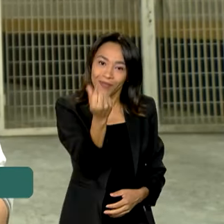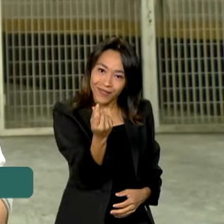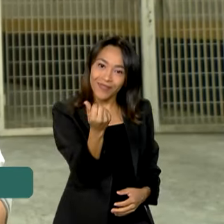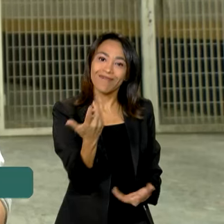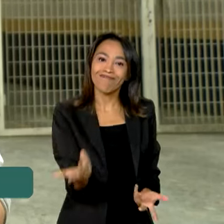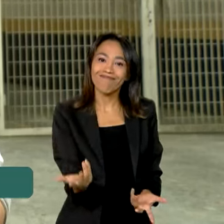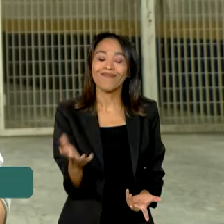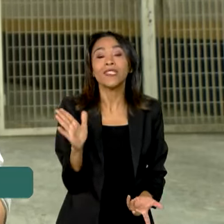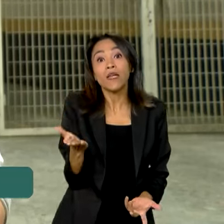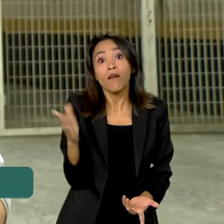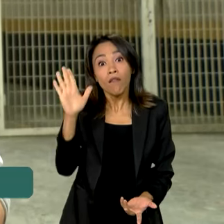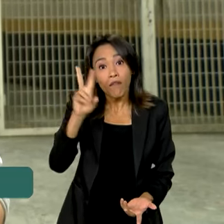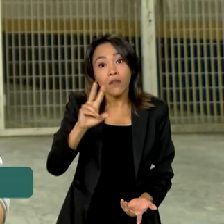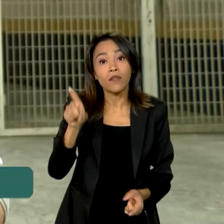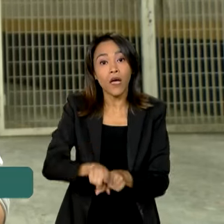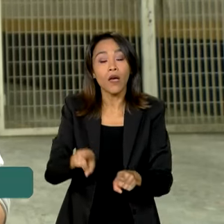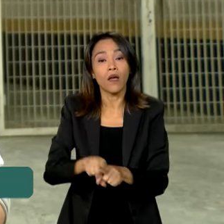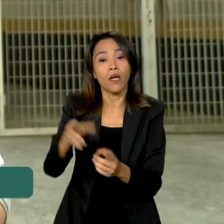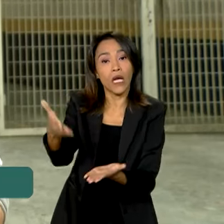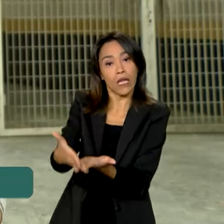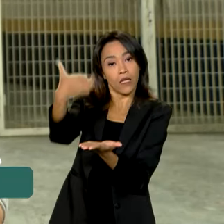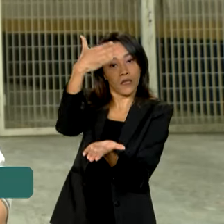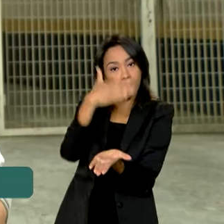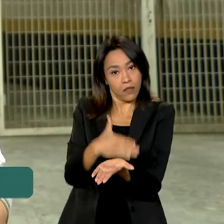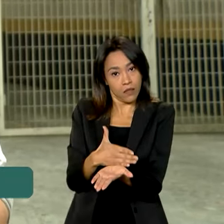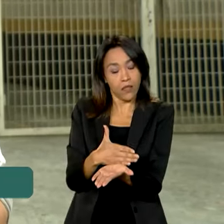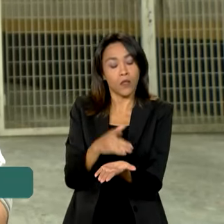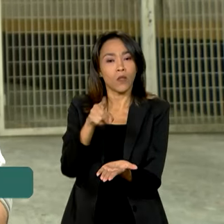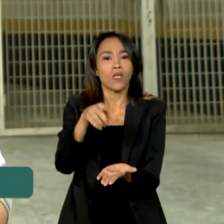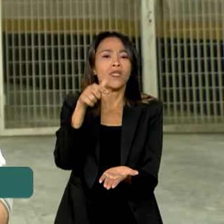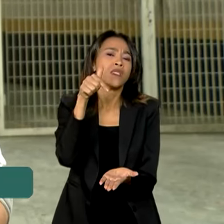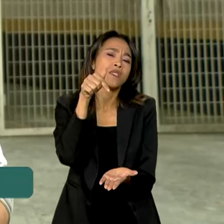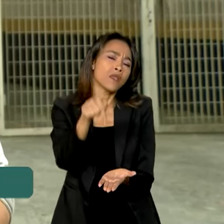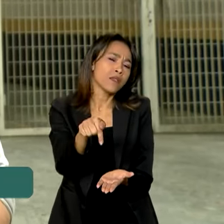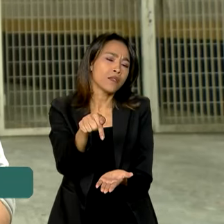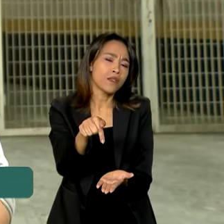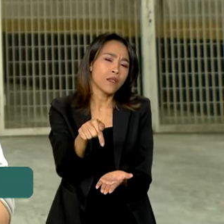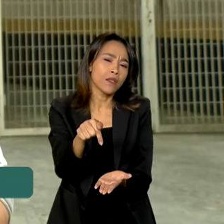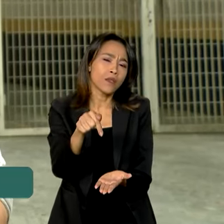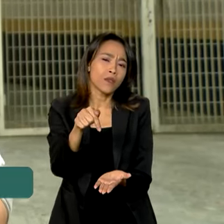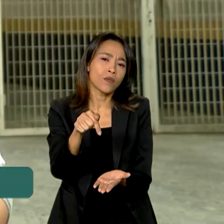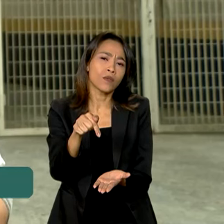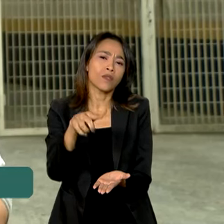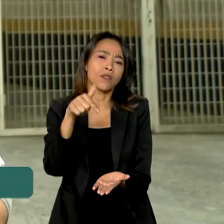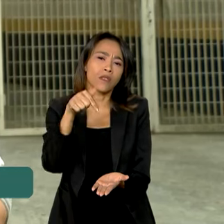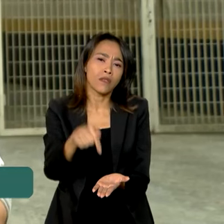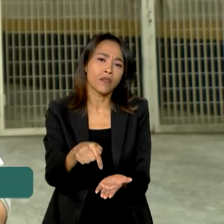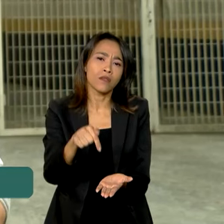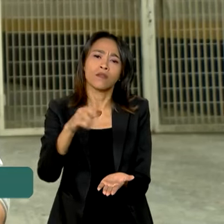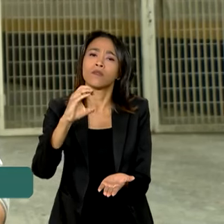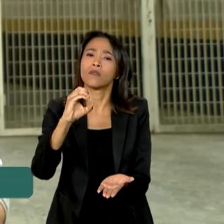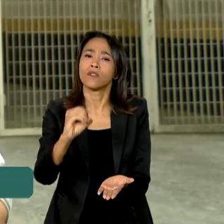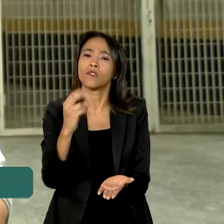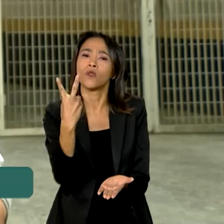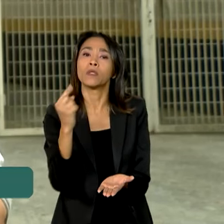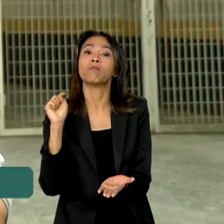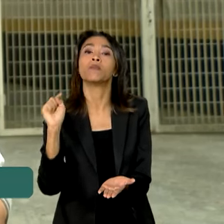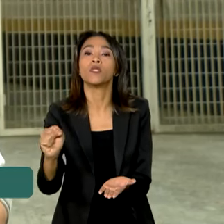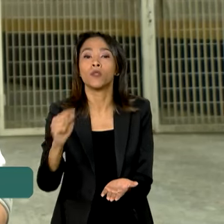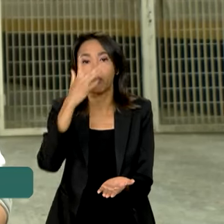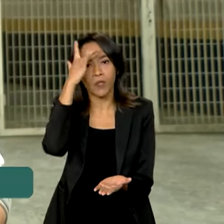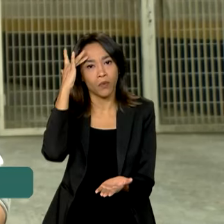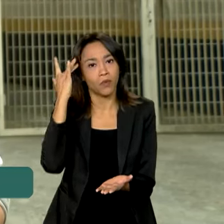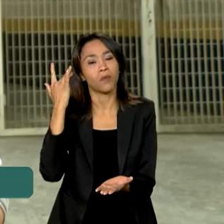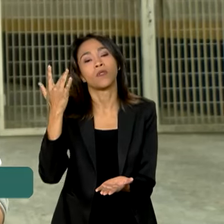Com isso, serão antecipados os benefícios de 702 mil trabalhadores gaúchos, no